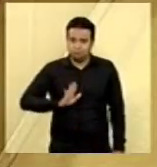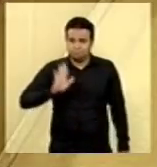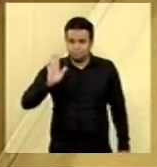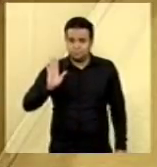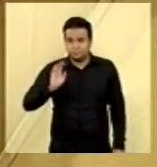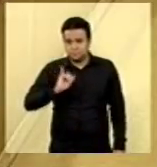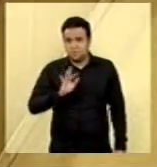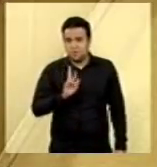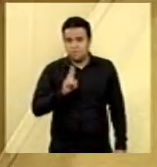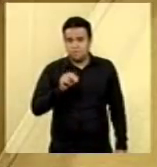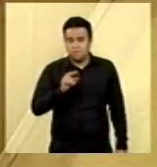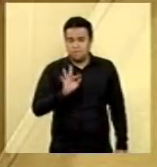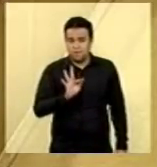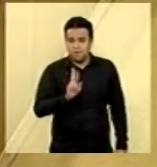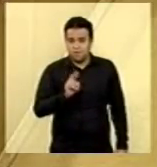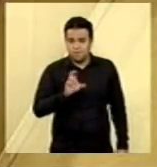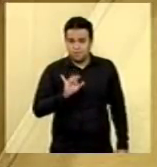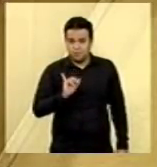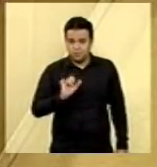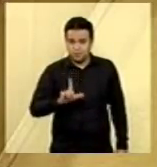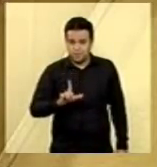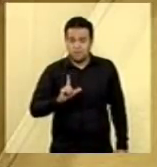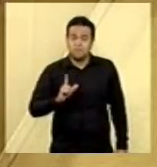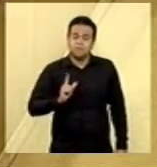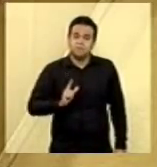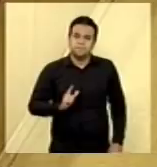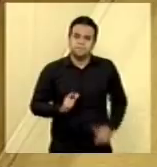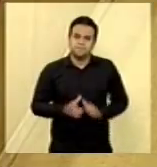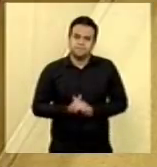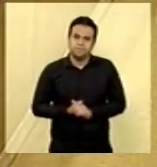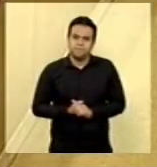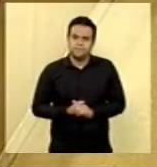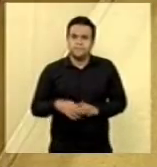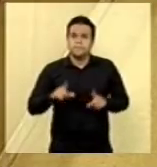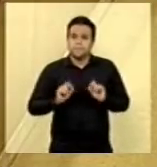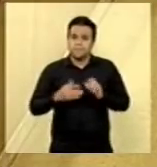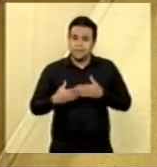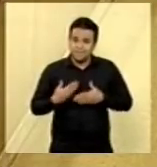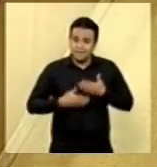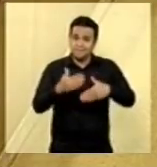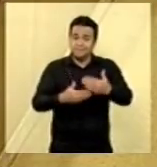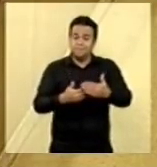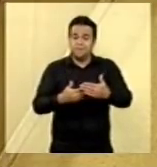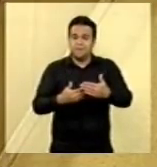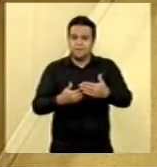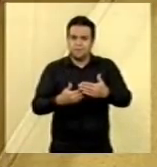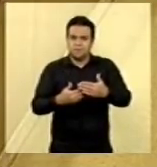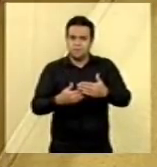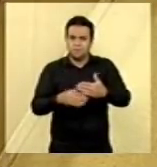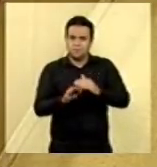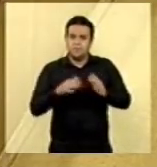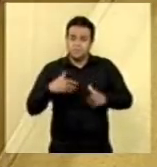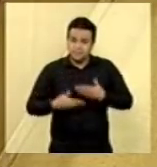funcional e que guardem íntima conexão com o desempenho da atividade funcional, não